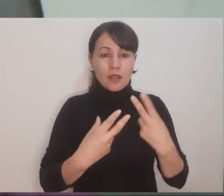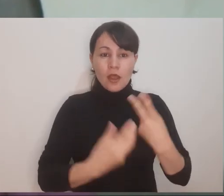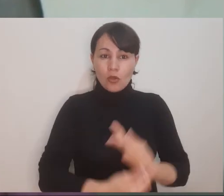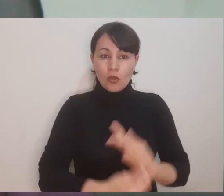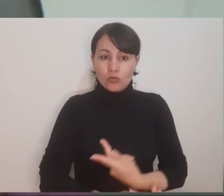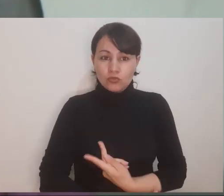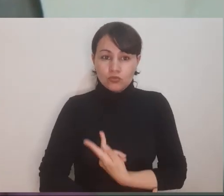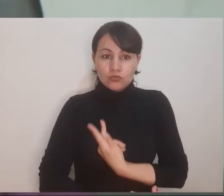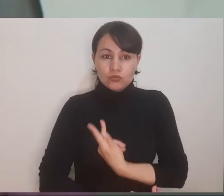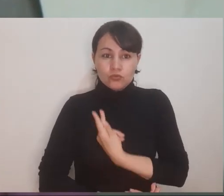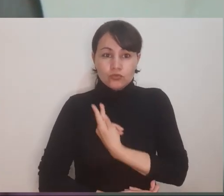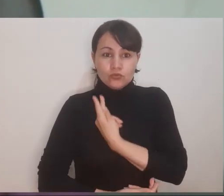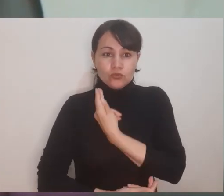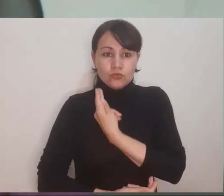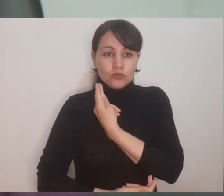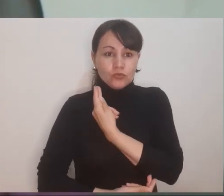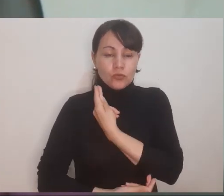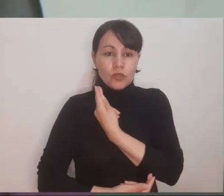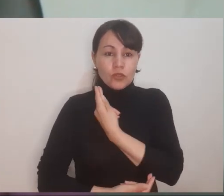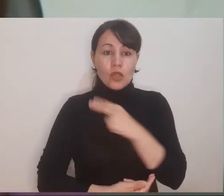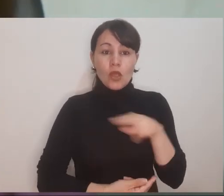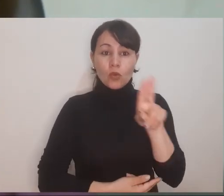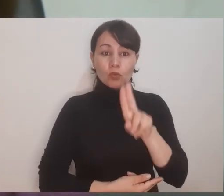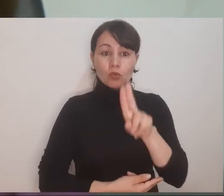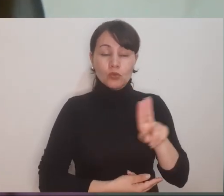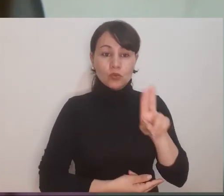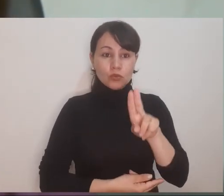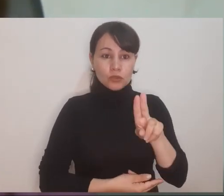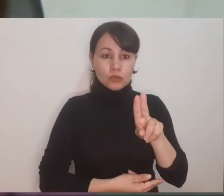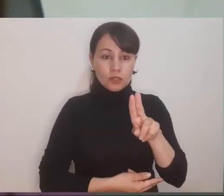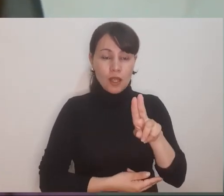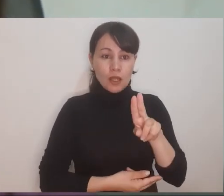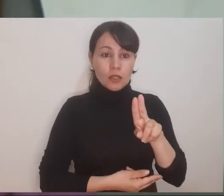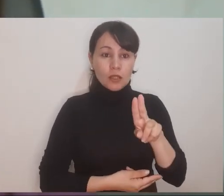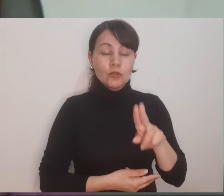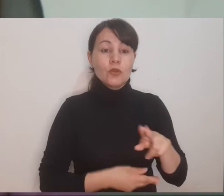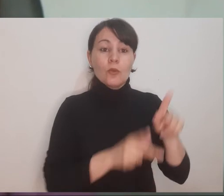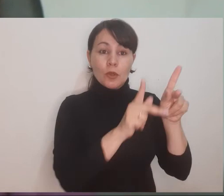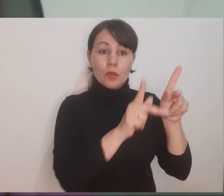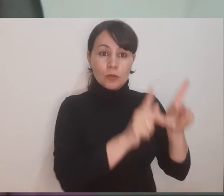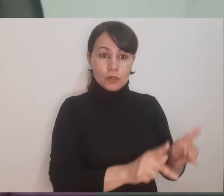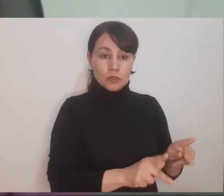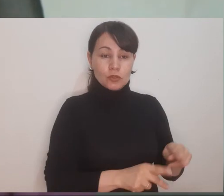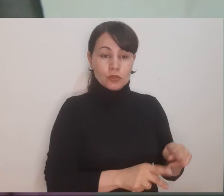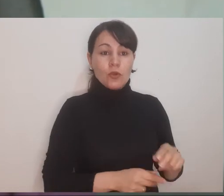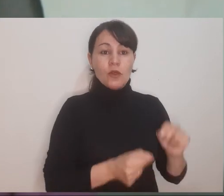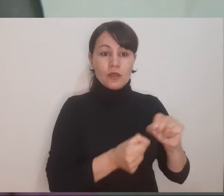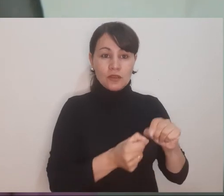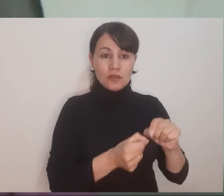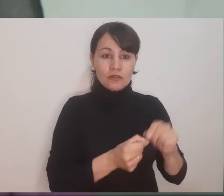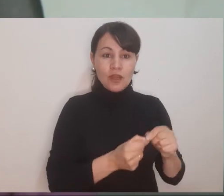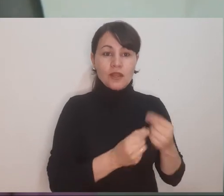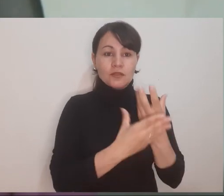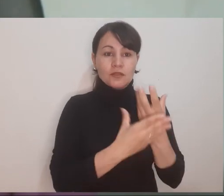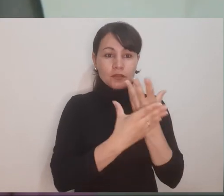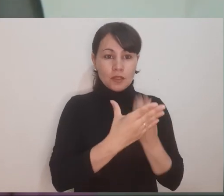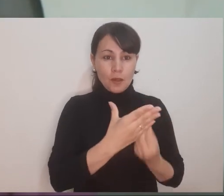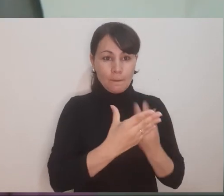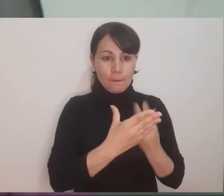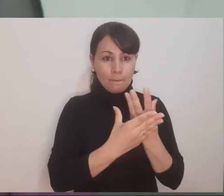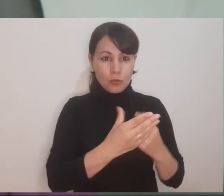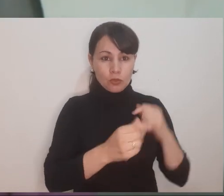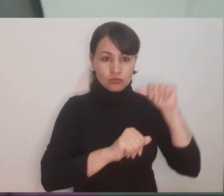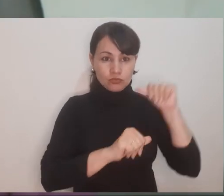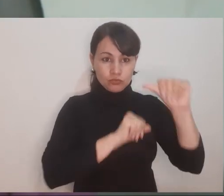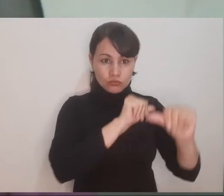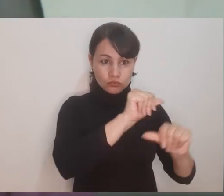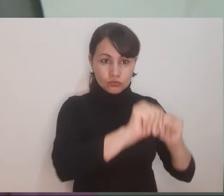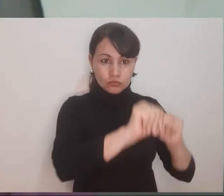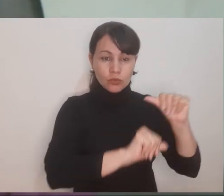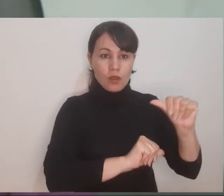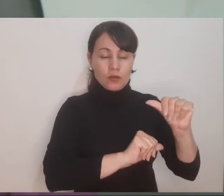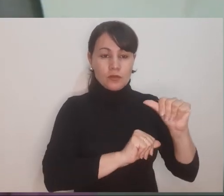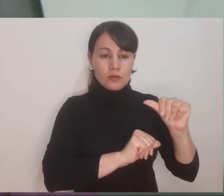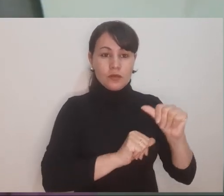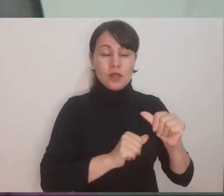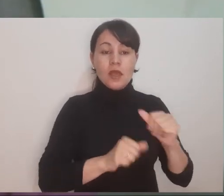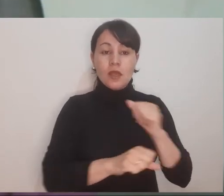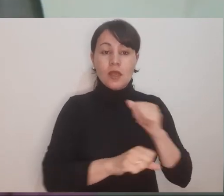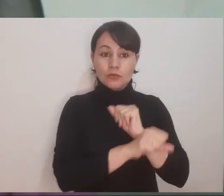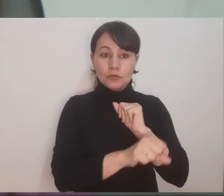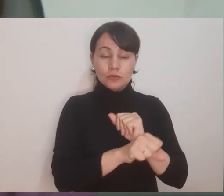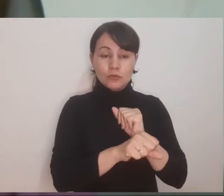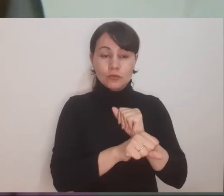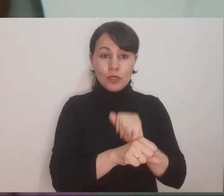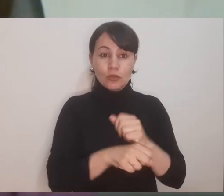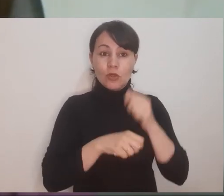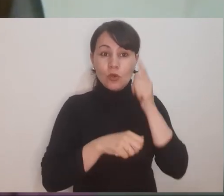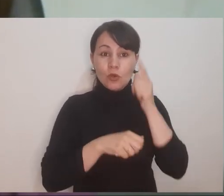venoso central utilizado pelo paciente que faz hemodiálise. Então, eu espero que eu consiga contribuir